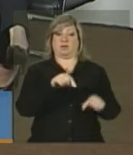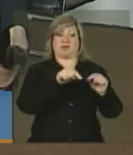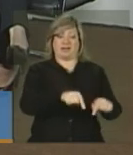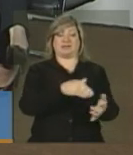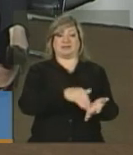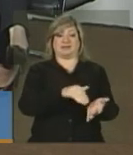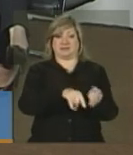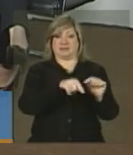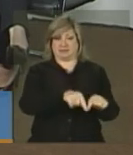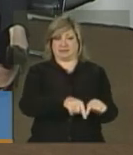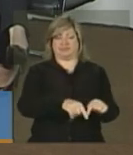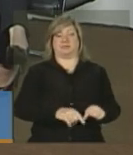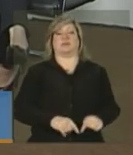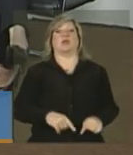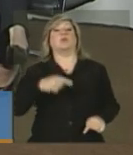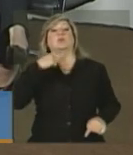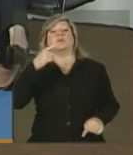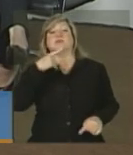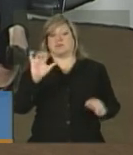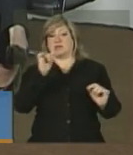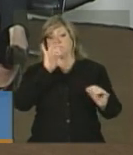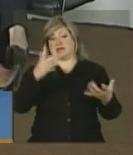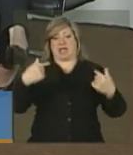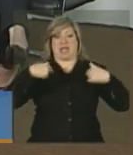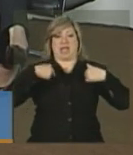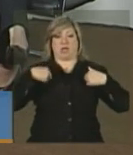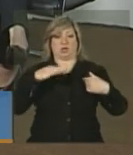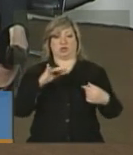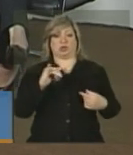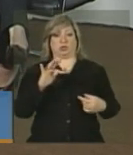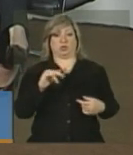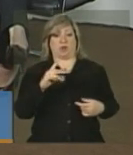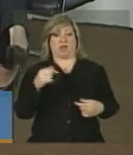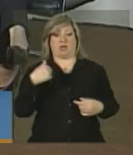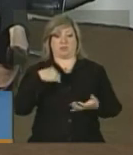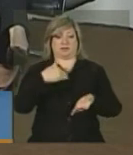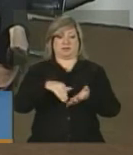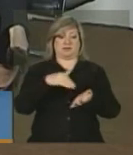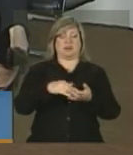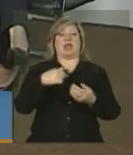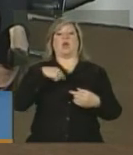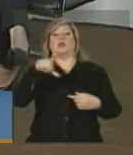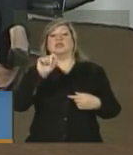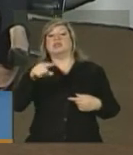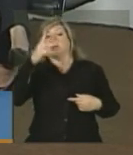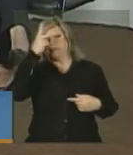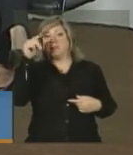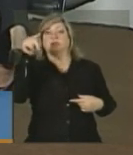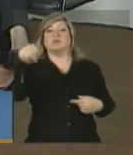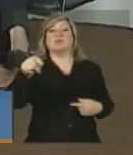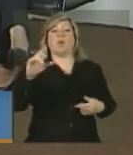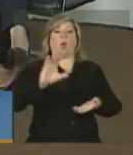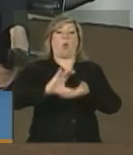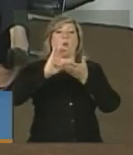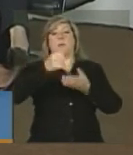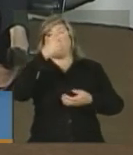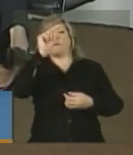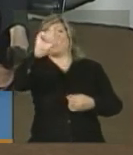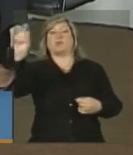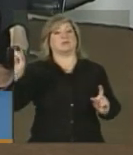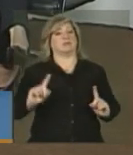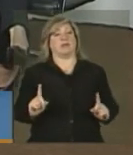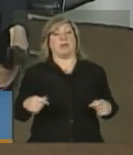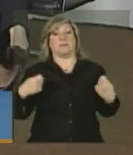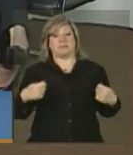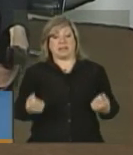secretaria. Não adianta eu, que sou titular da secretaria, indicar alguém que esteja no conselho, na prefeitura ou em qualquer outro lugar. Não, ele tem que